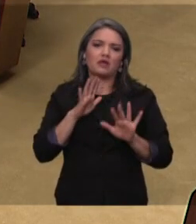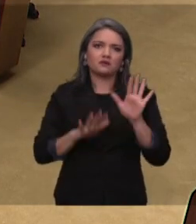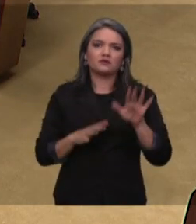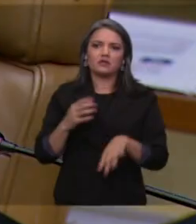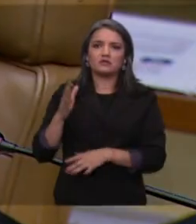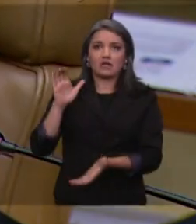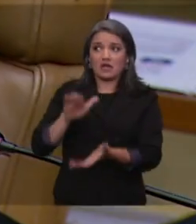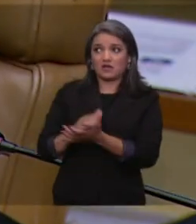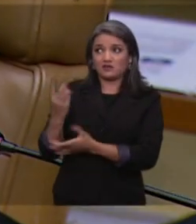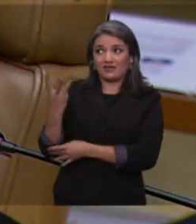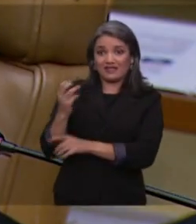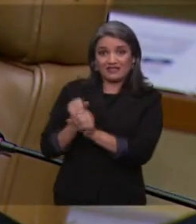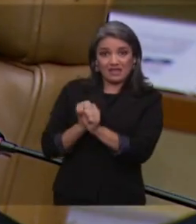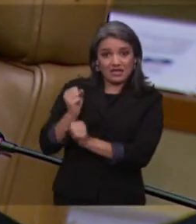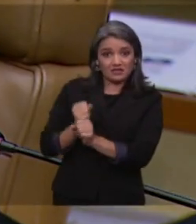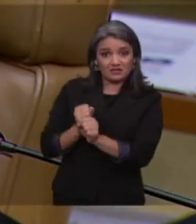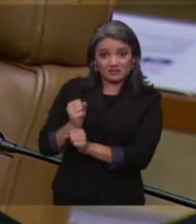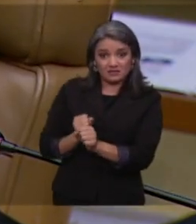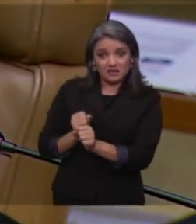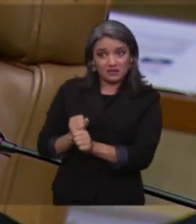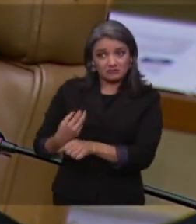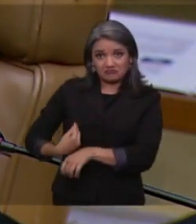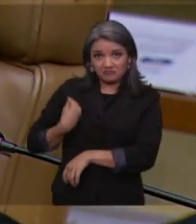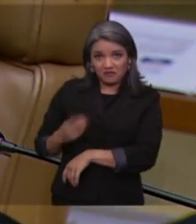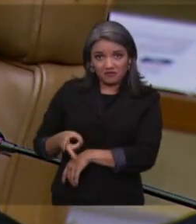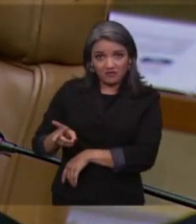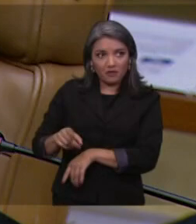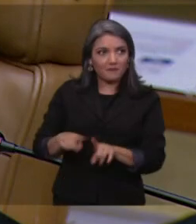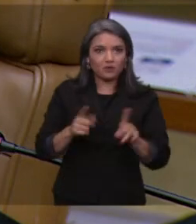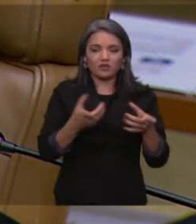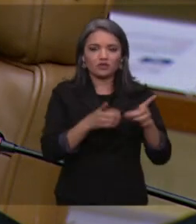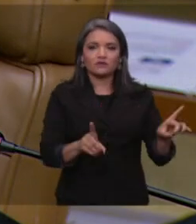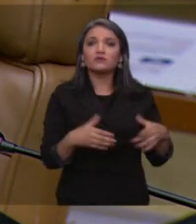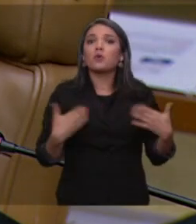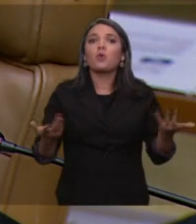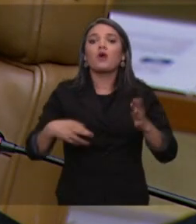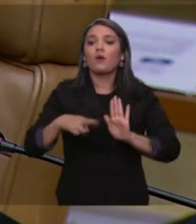assim, sem divórcio. Certo. Que regra regula?